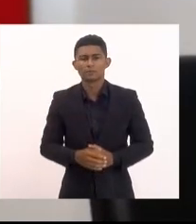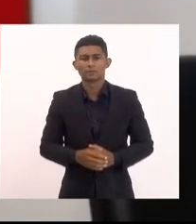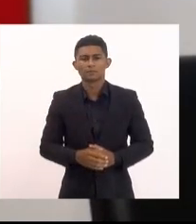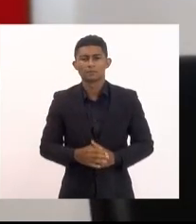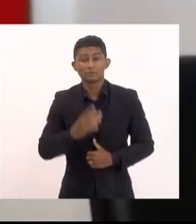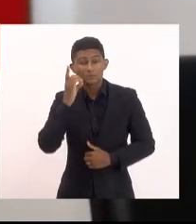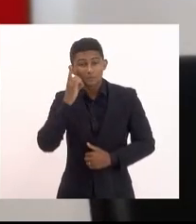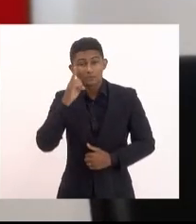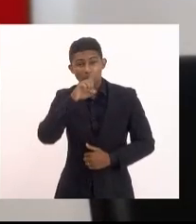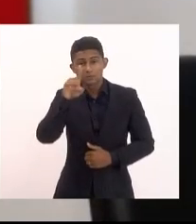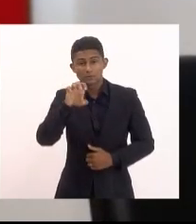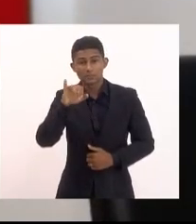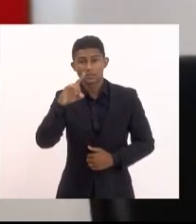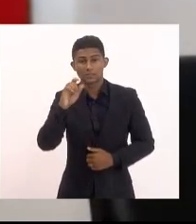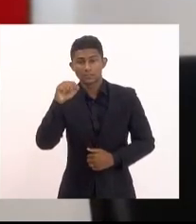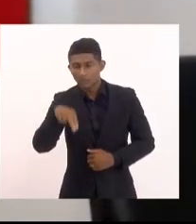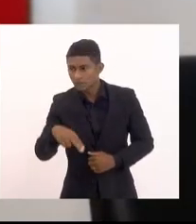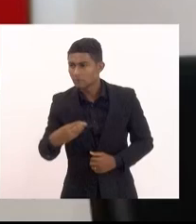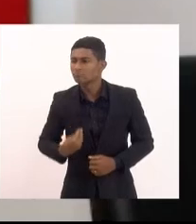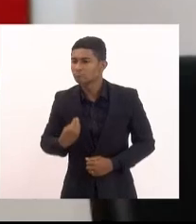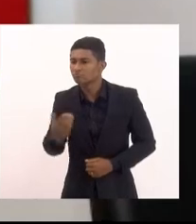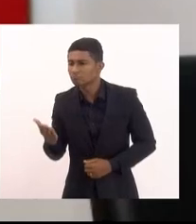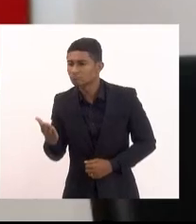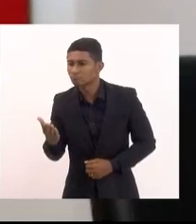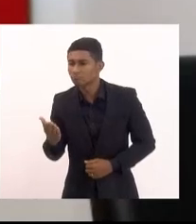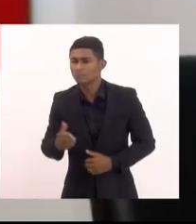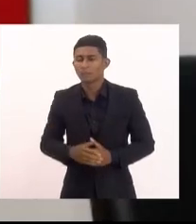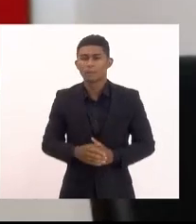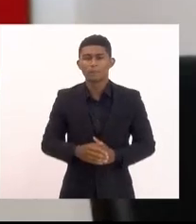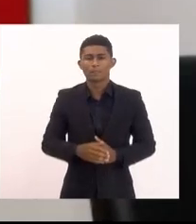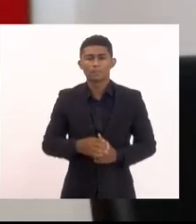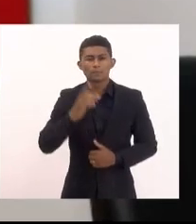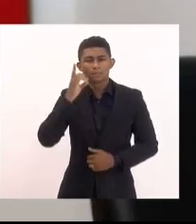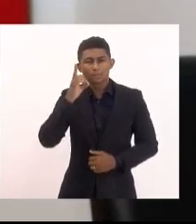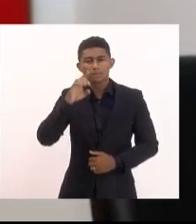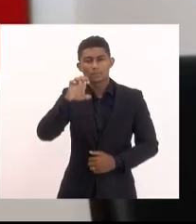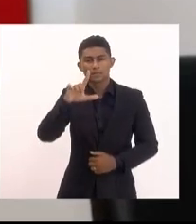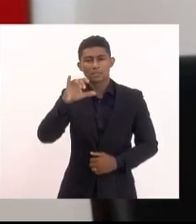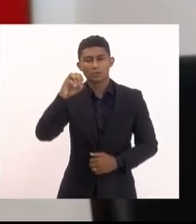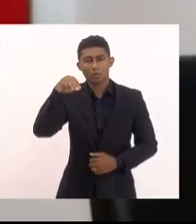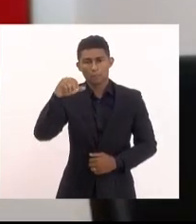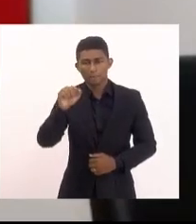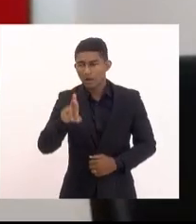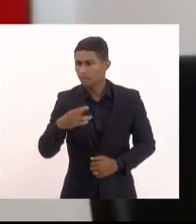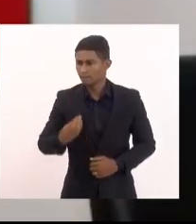Deputada Zeidan. Deputado Rosenberg Reis é autor. Deputado Eleomar Coelho.